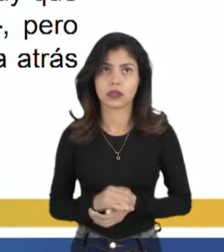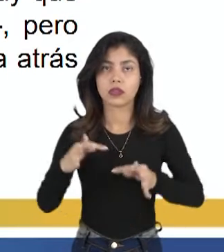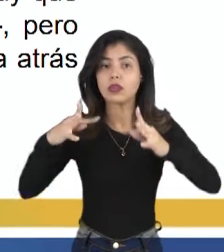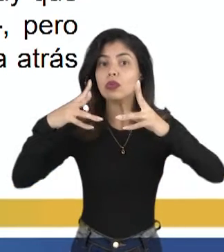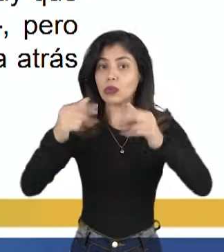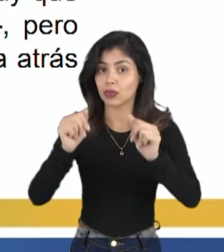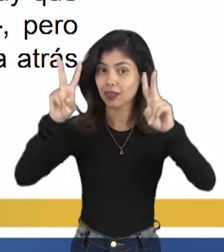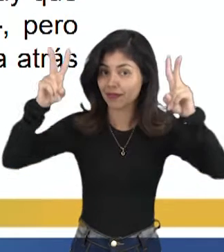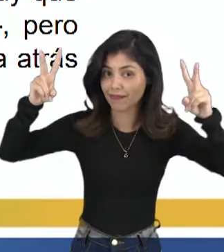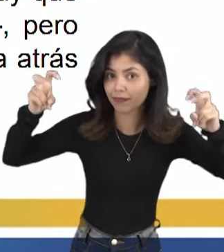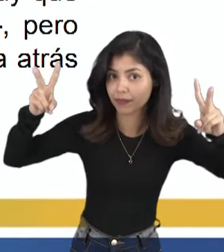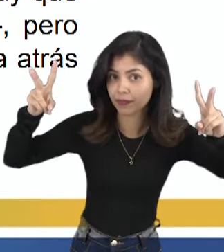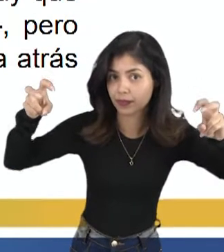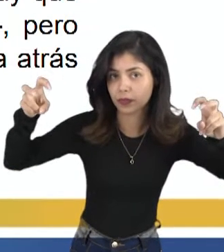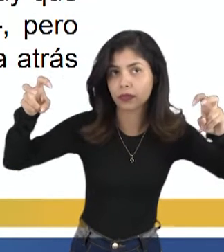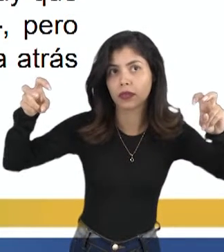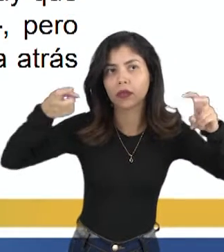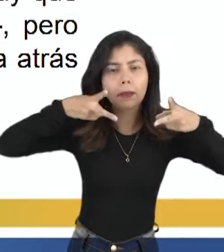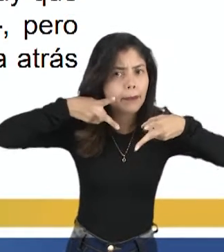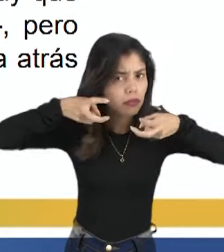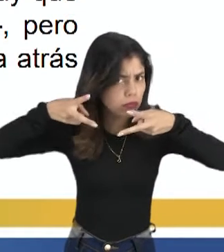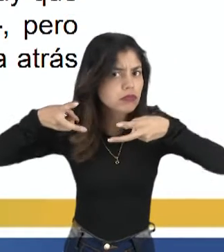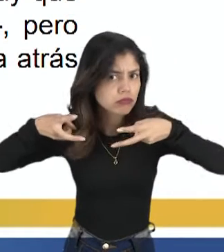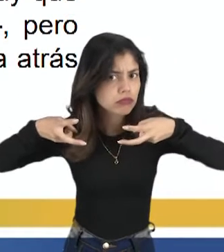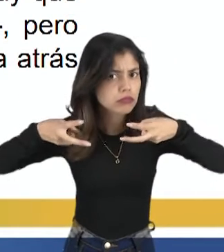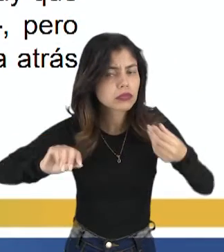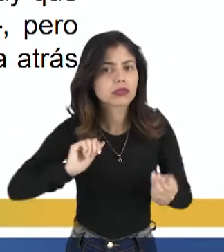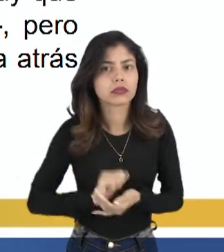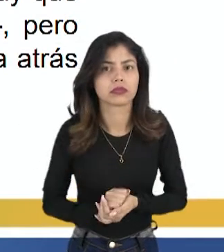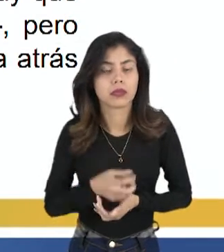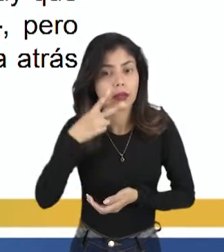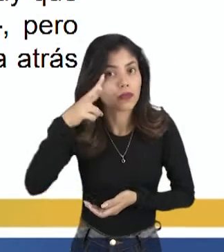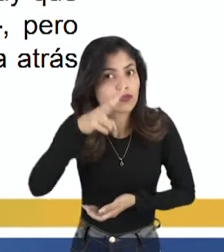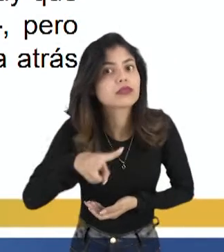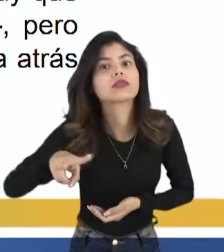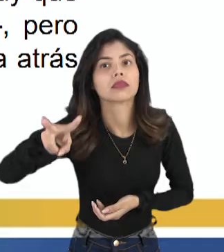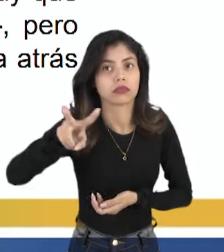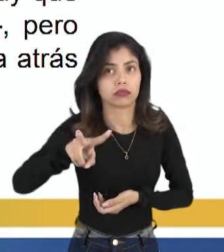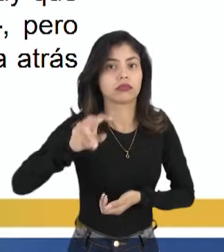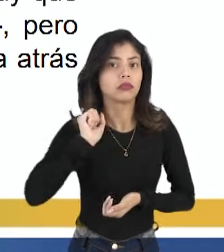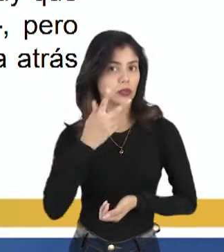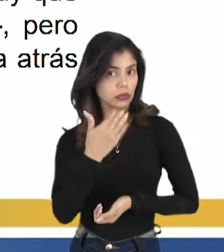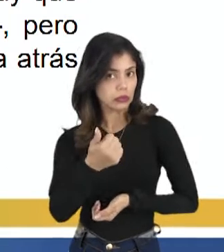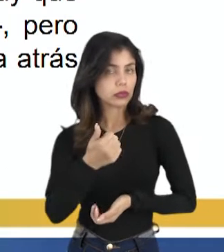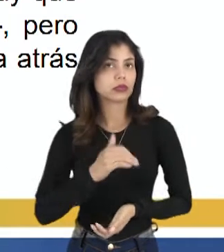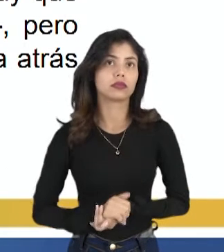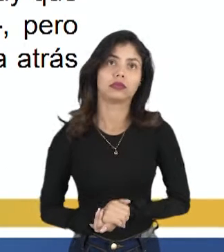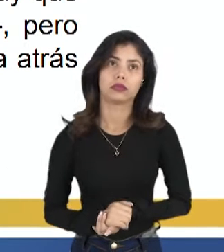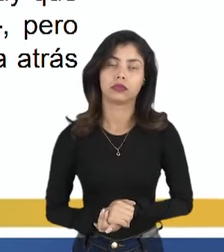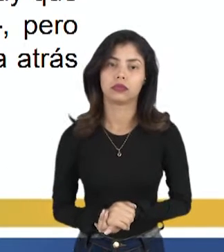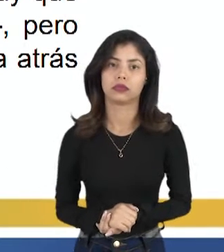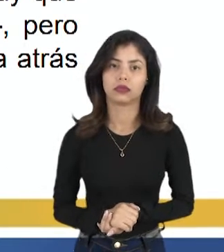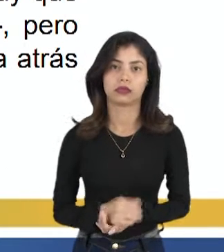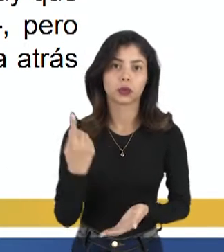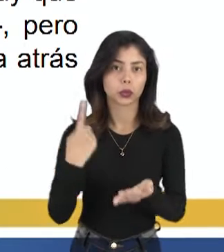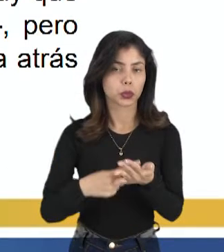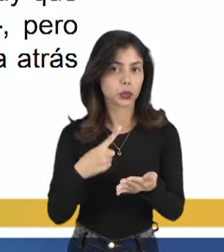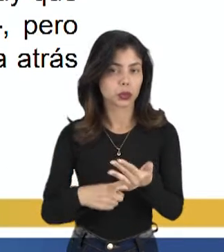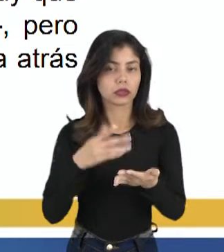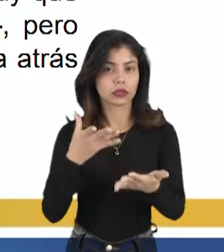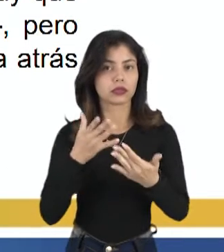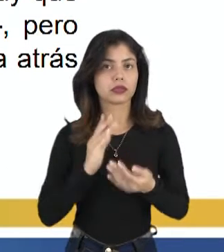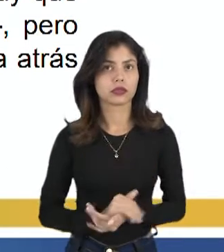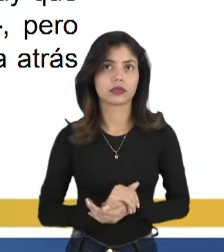que está entre aspas é para ser notado, é para ser visualizado, tá bom? É para ser